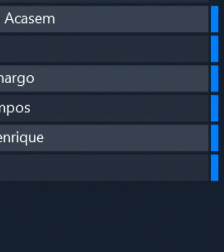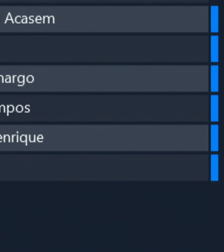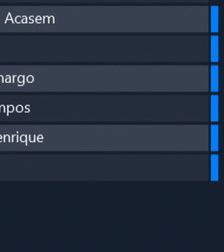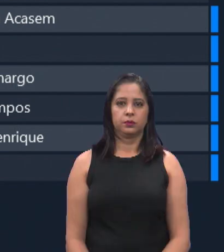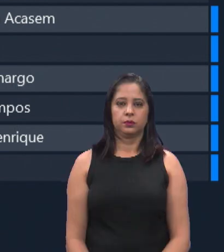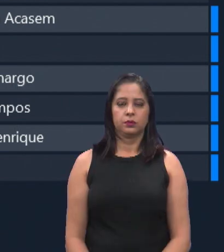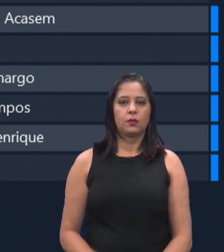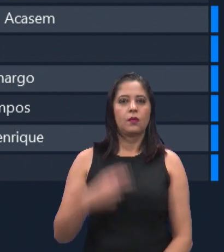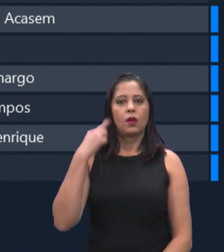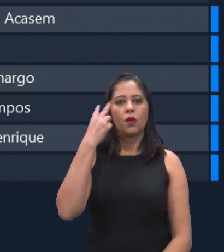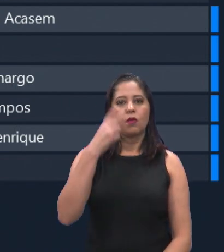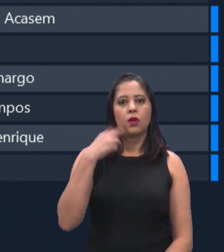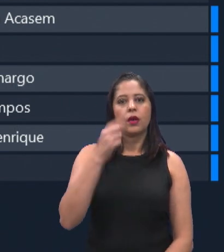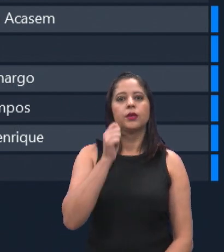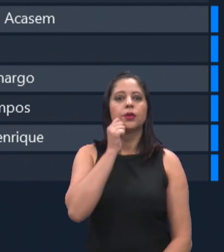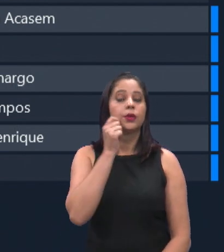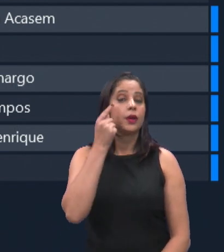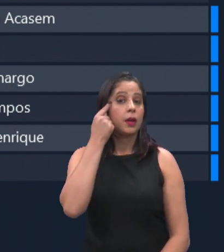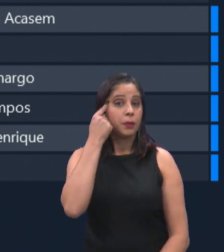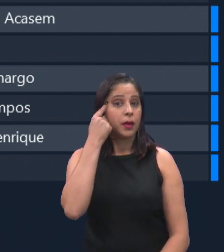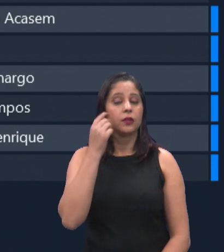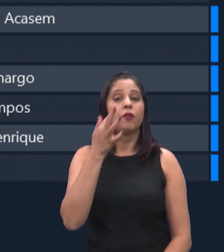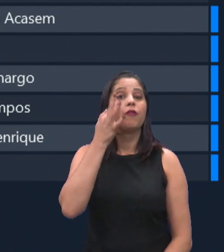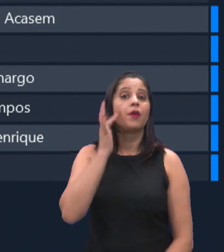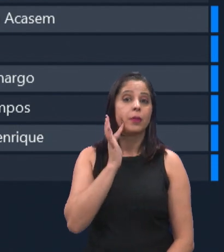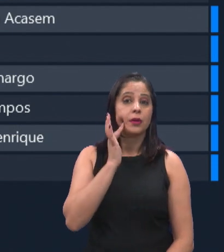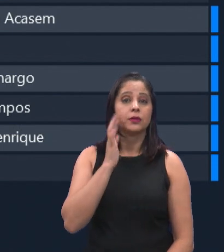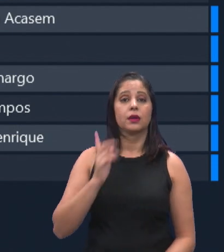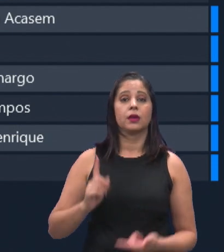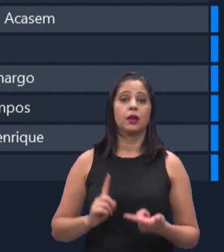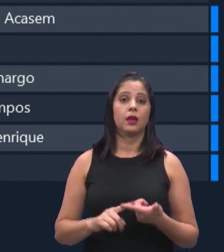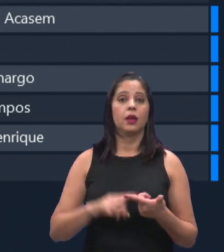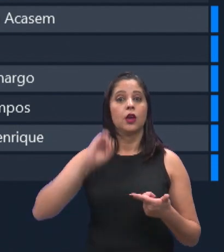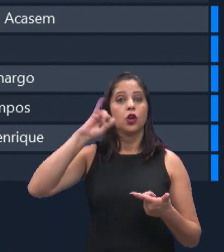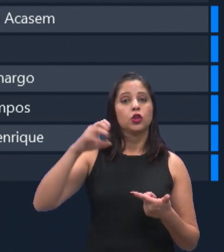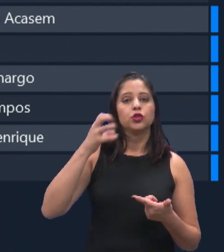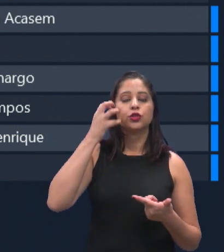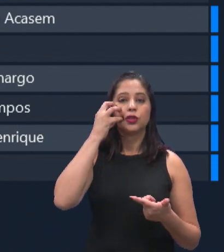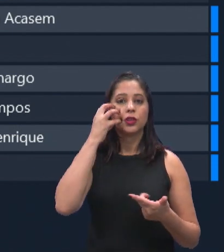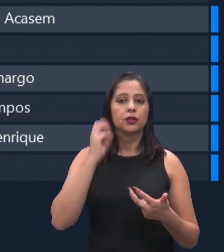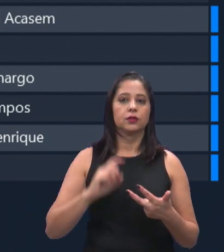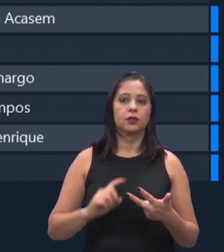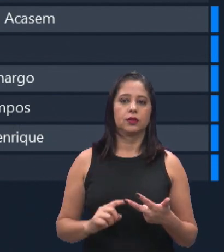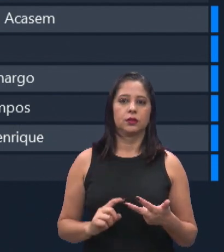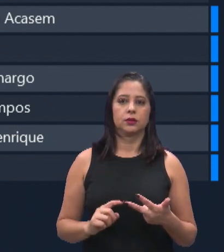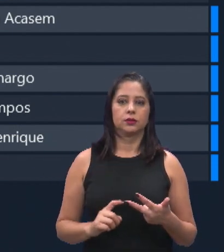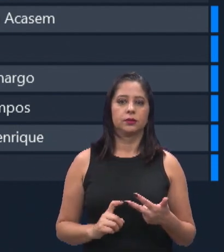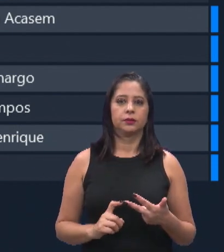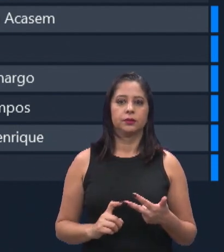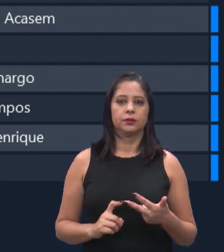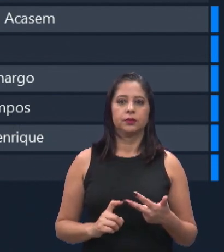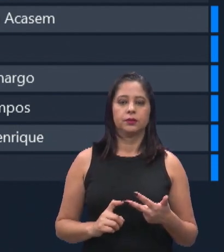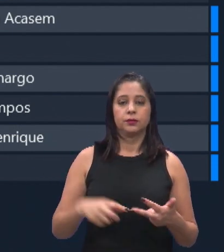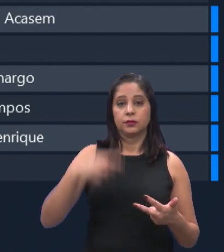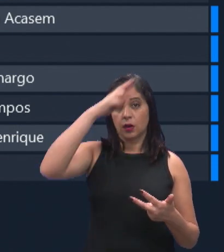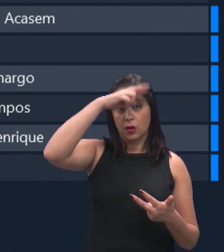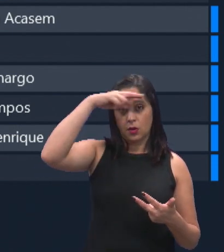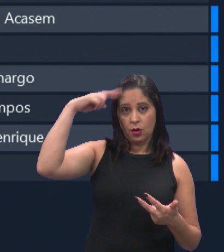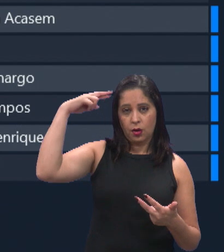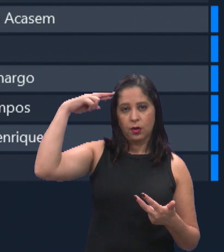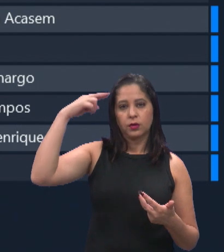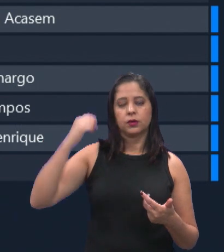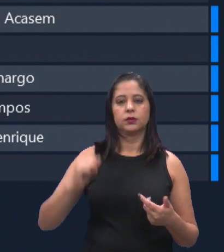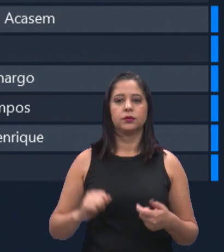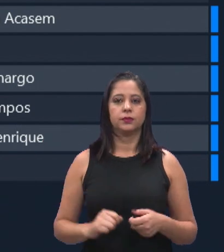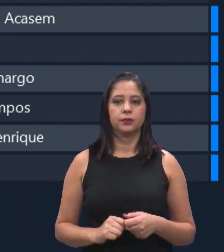Vereadora Amélia Noone, Fabão Zagueiro, Juliana Fraga, Roberto Chagas,